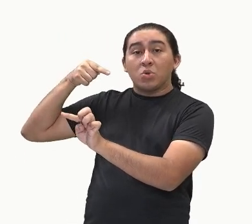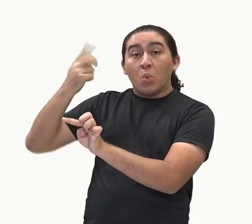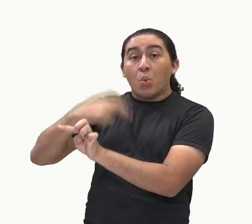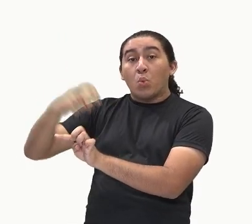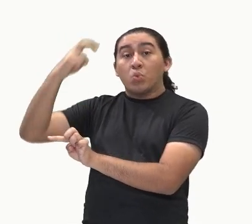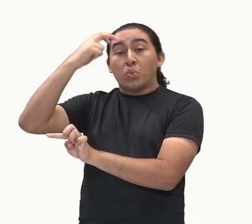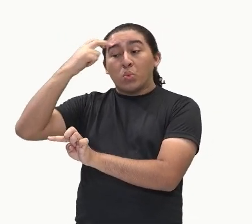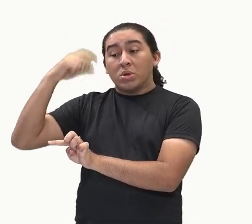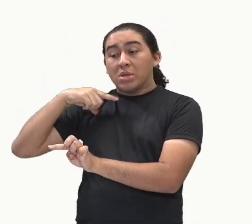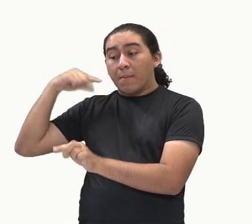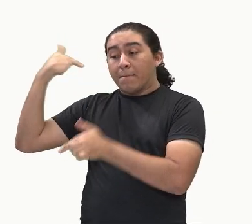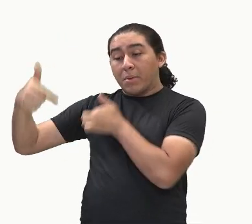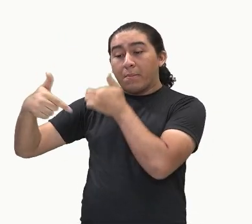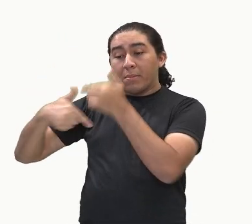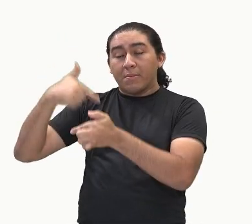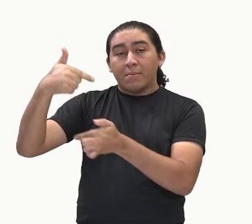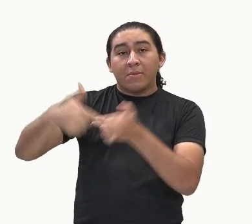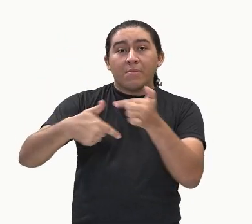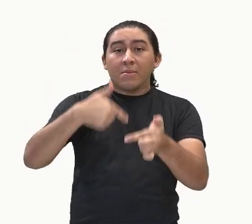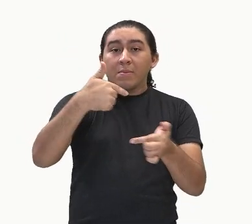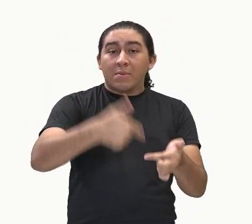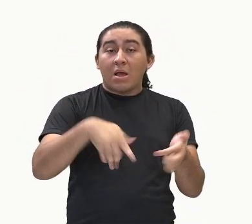de geração em geração.